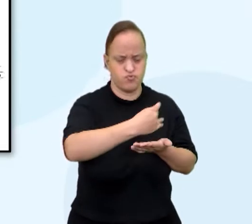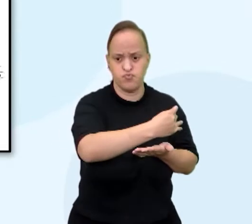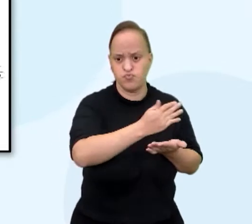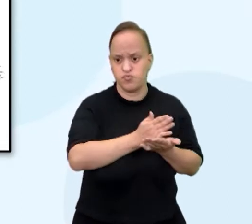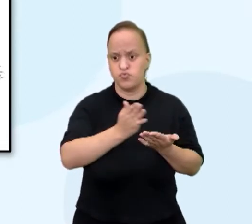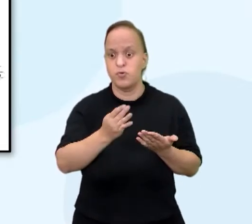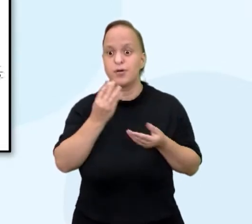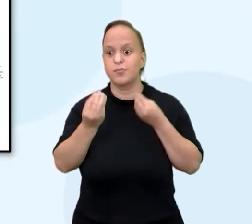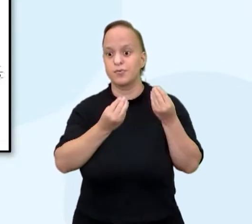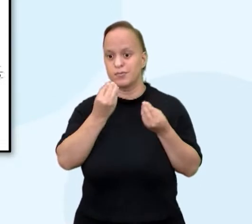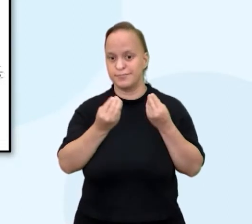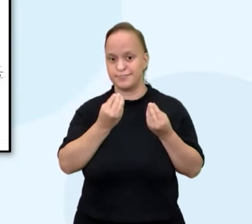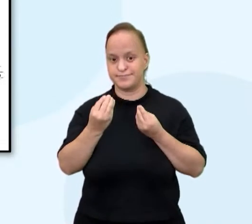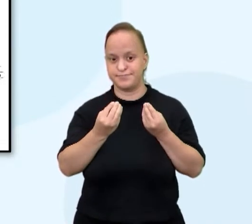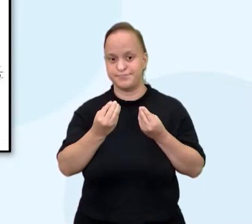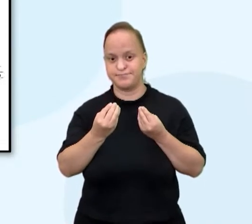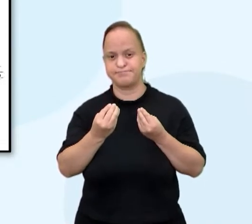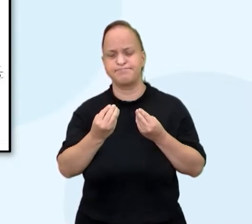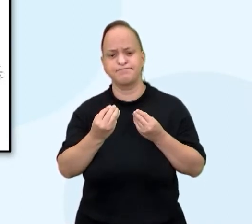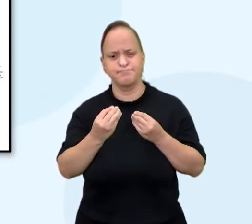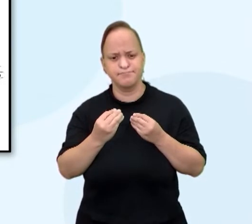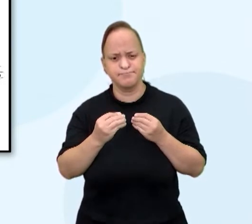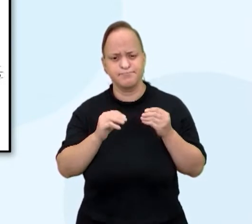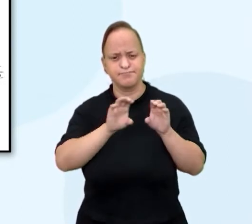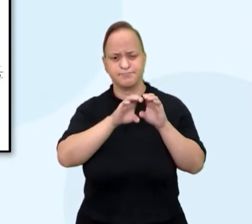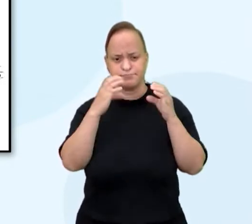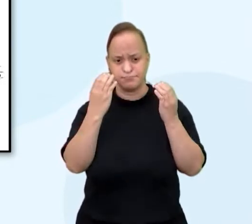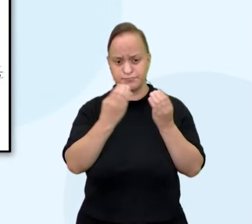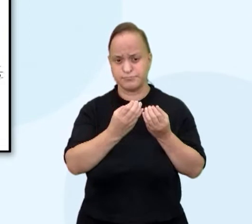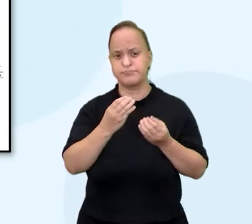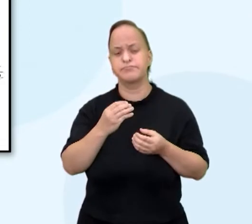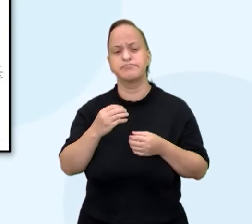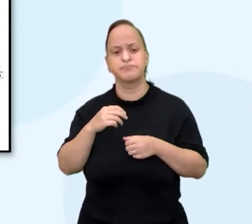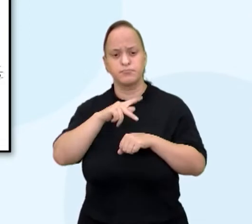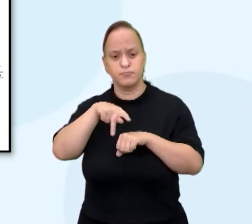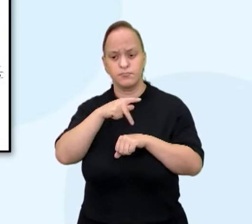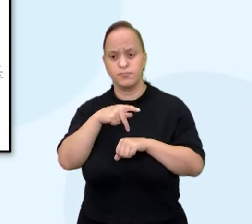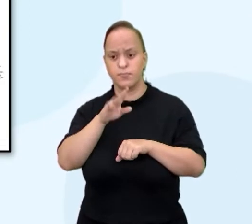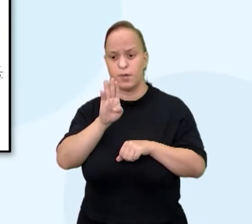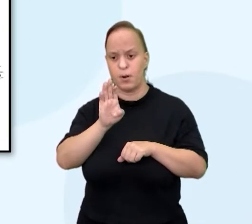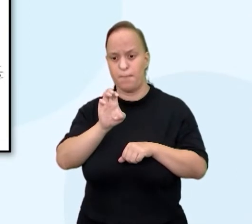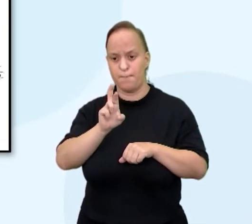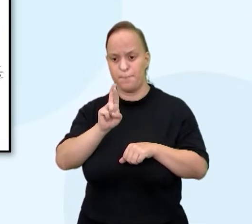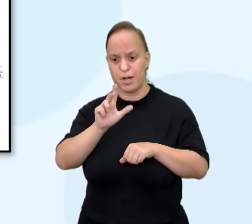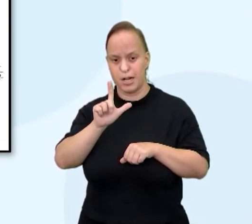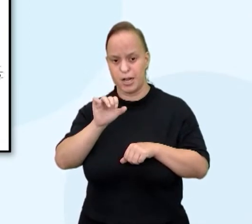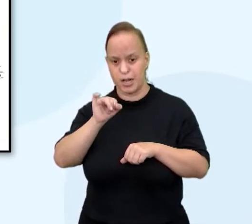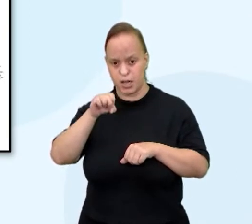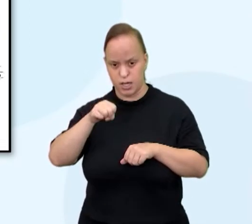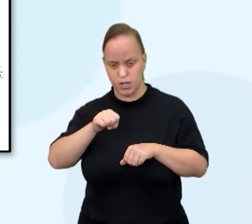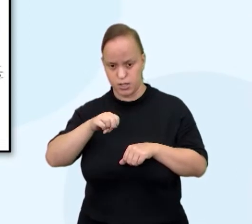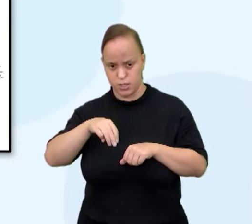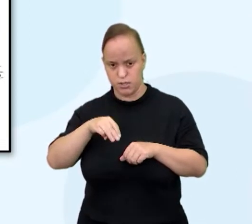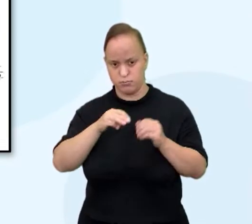aconteceu na Conferência de Berlim, que está ali em negrito, que aconteceu entre 1884 e